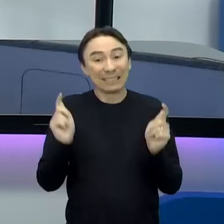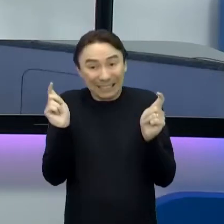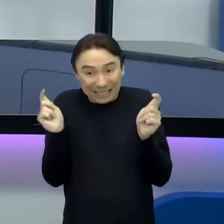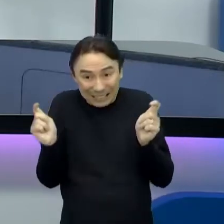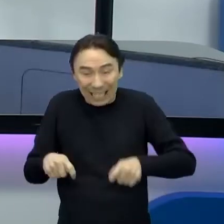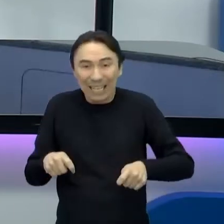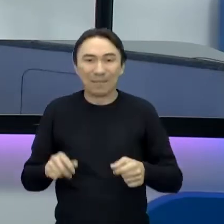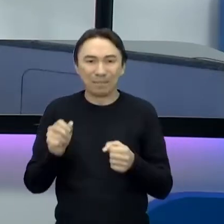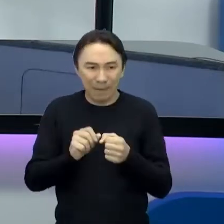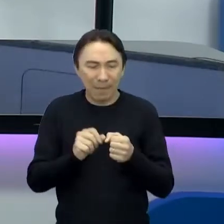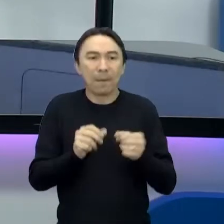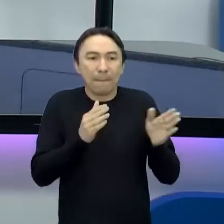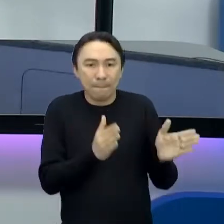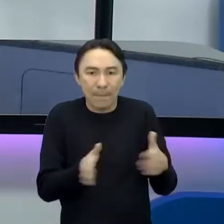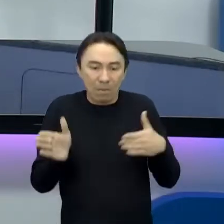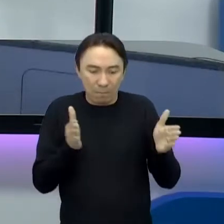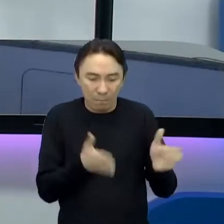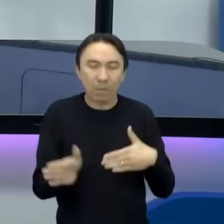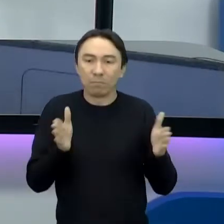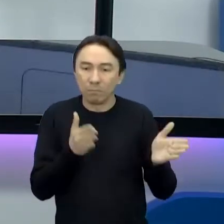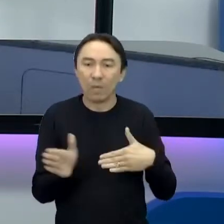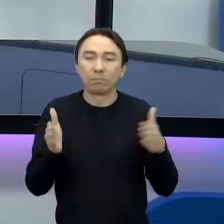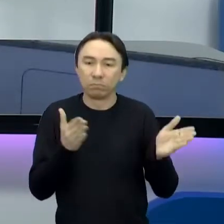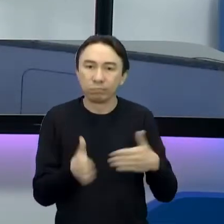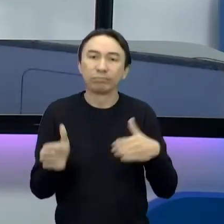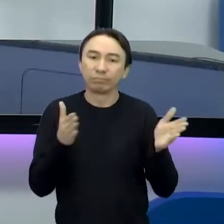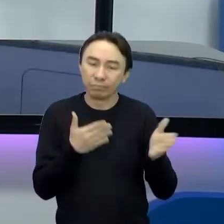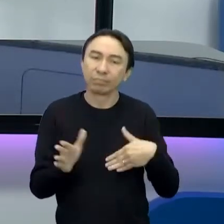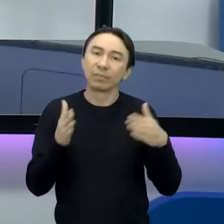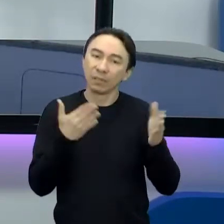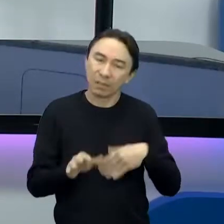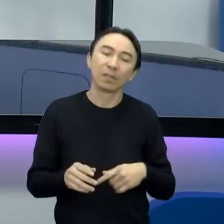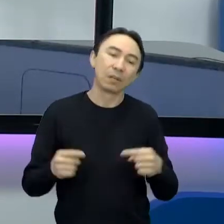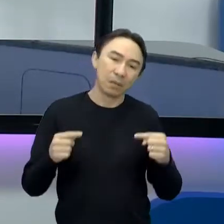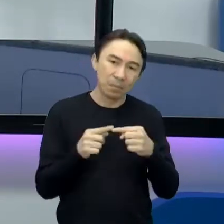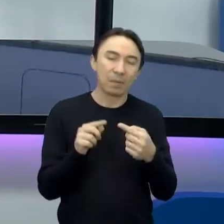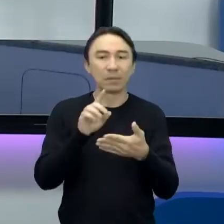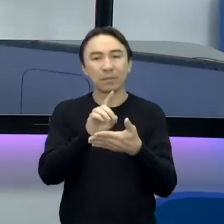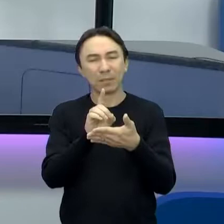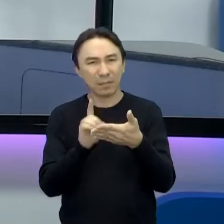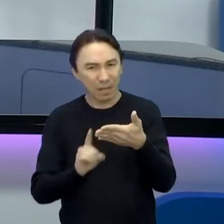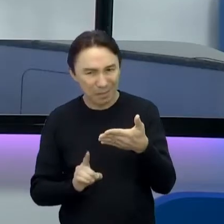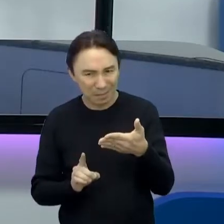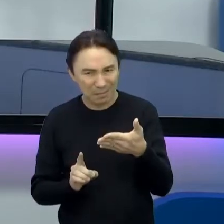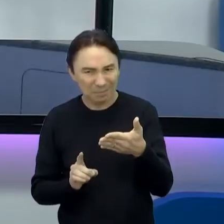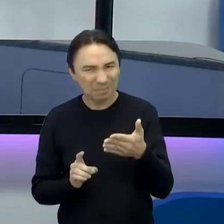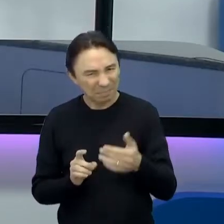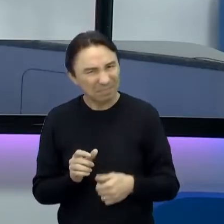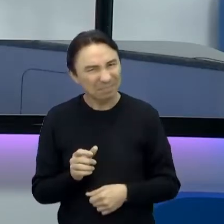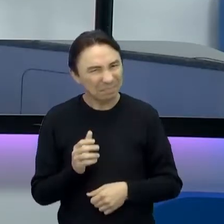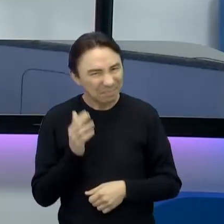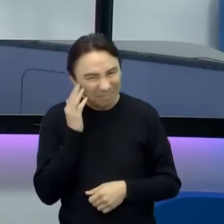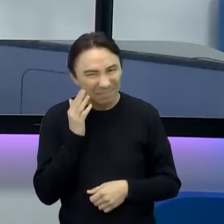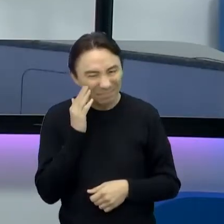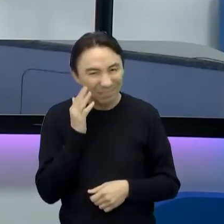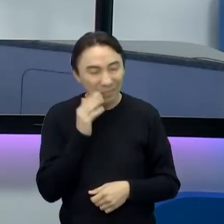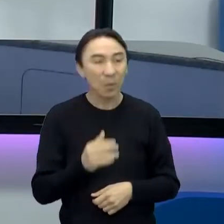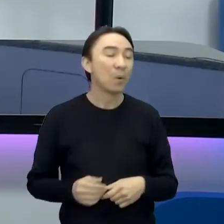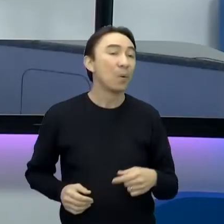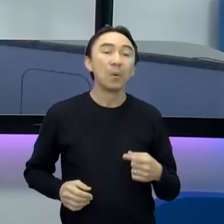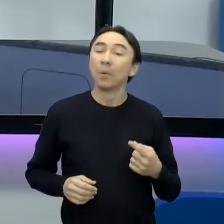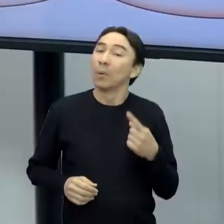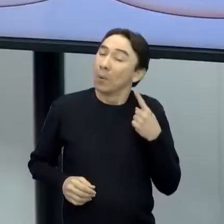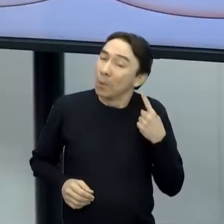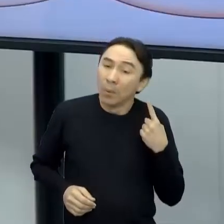escala, em longa escala, aí faz parte do design, tá? Aquilo que é único, exclusivo,